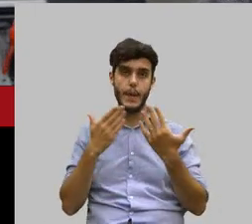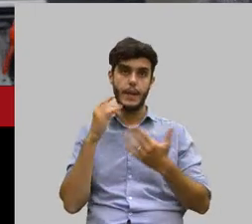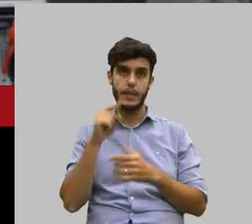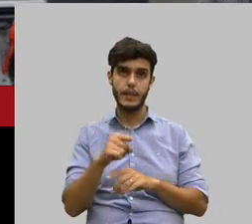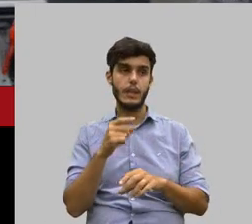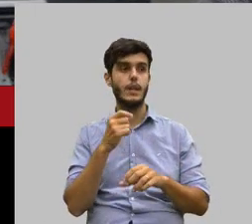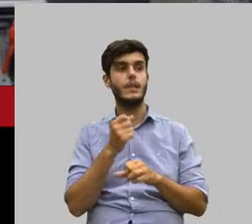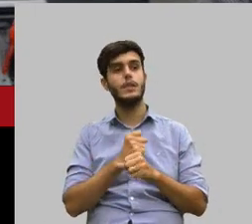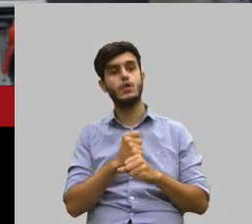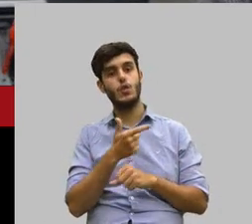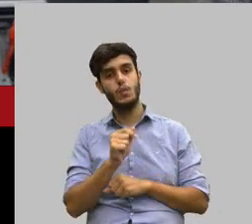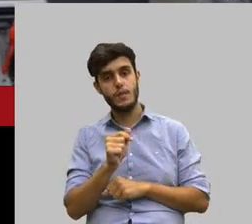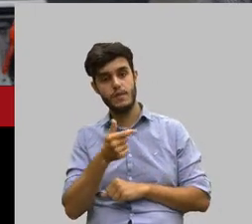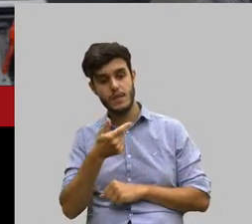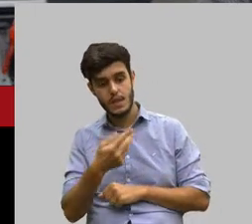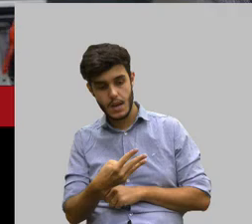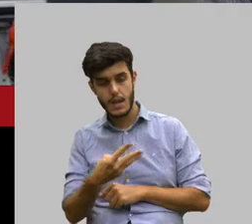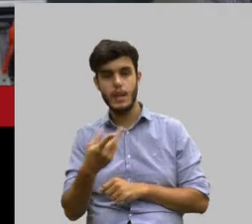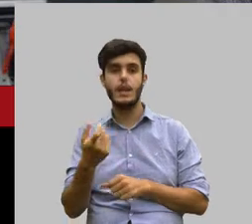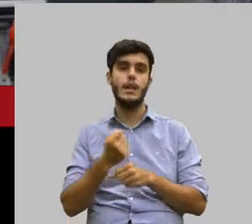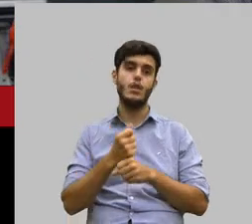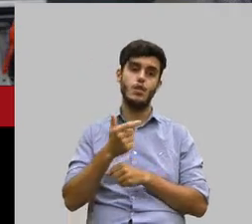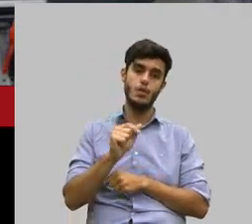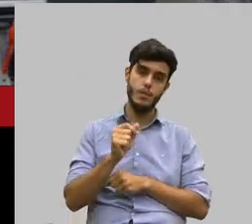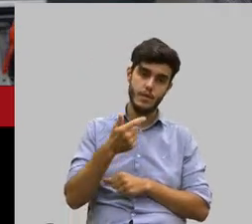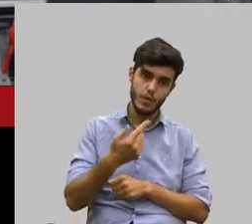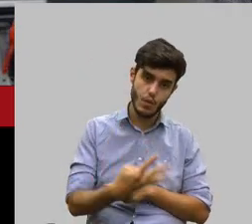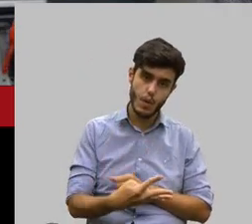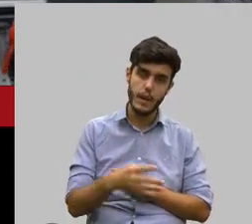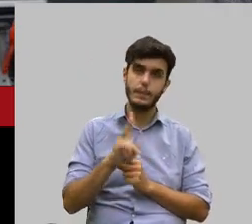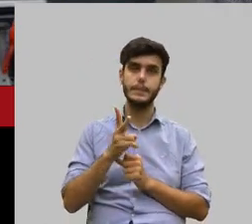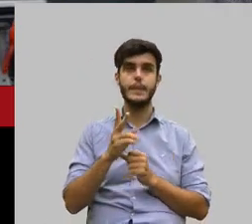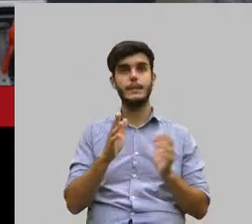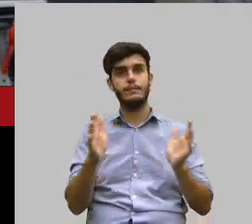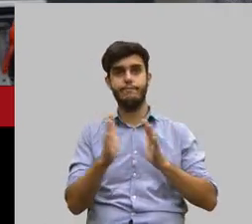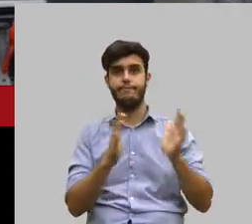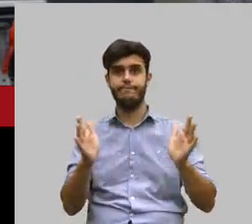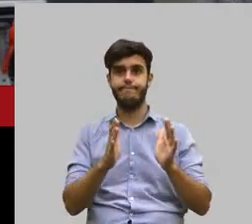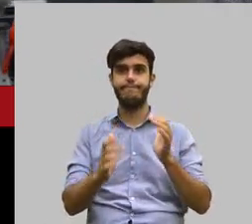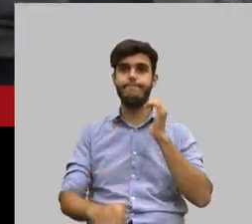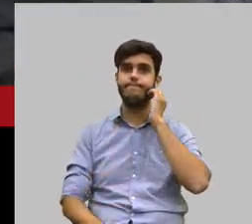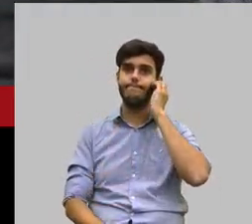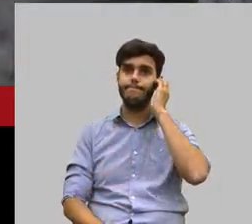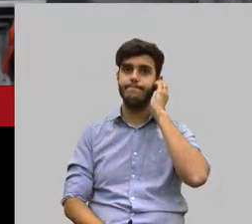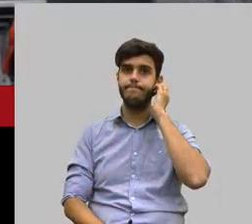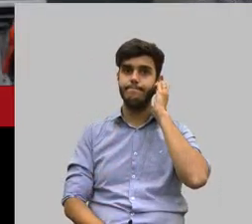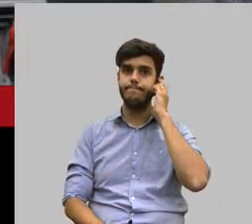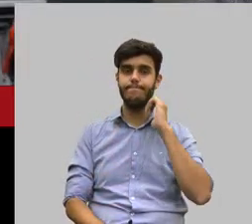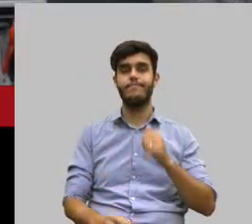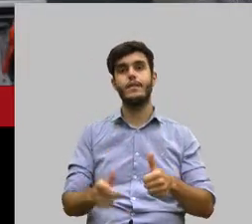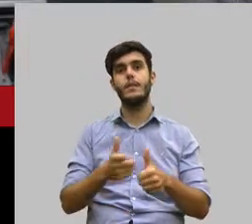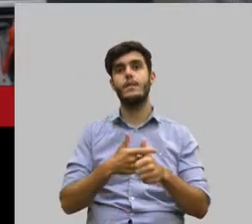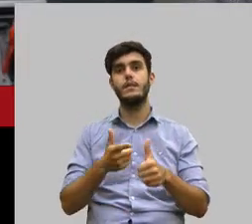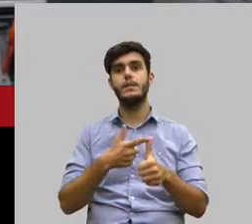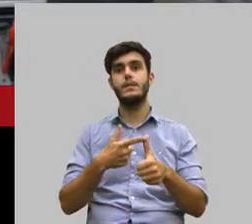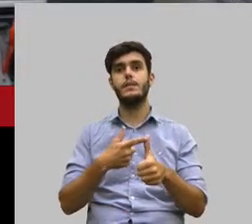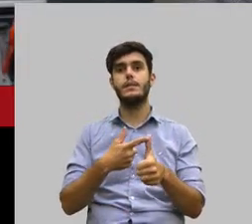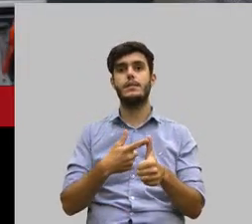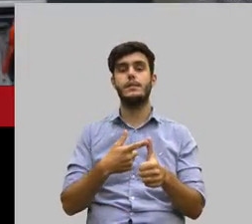2023 com 2024 no mesmo período Então minha primeira pergunta